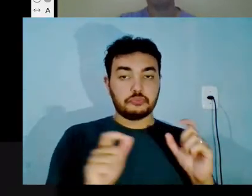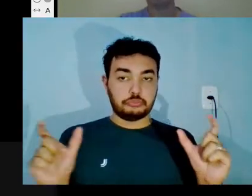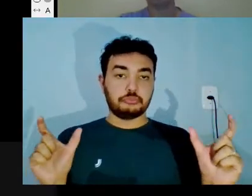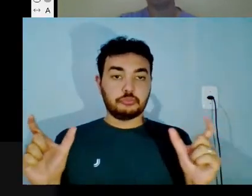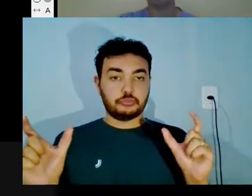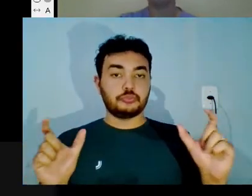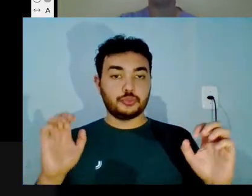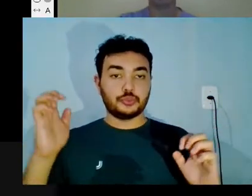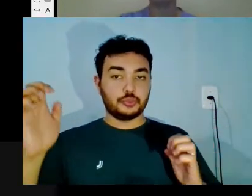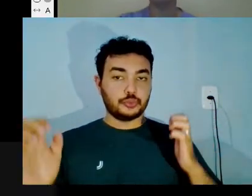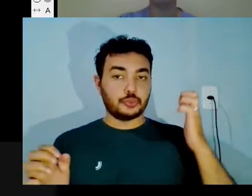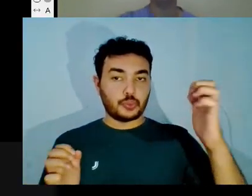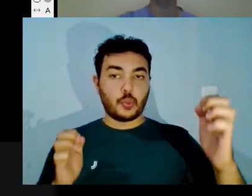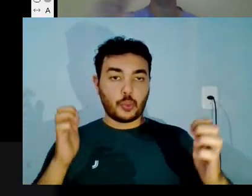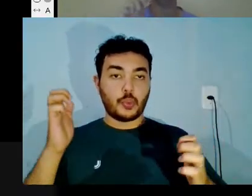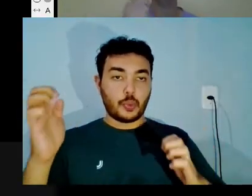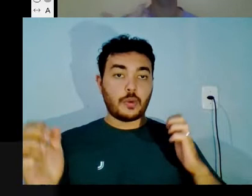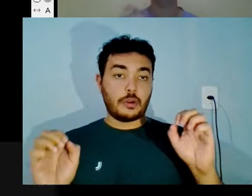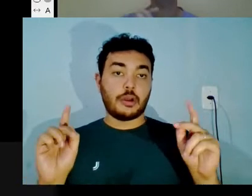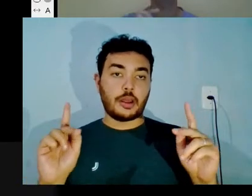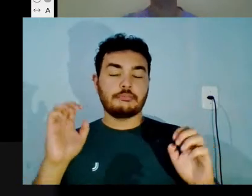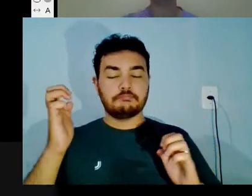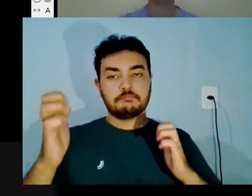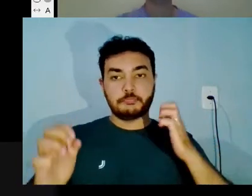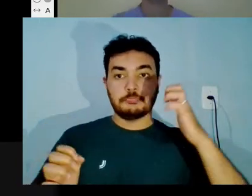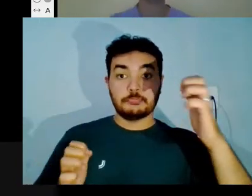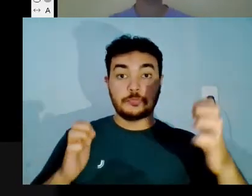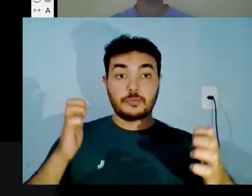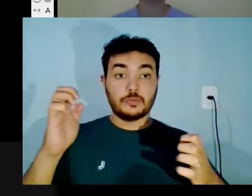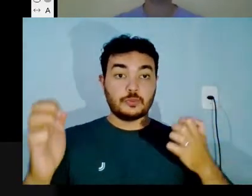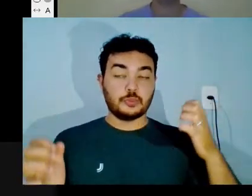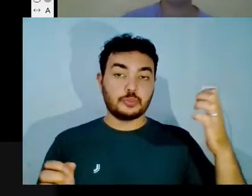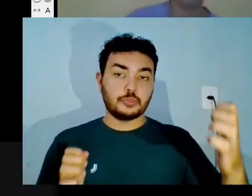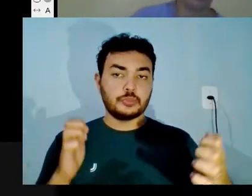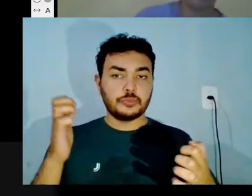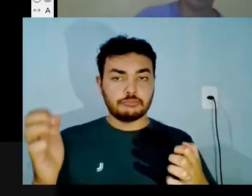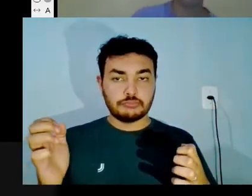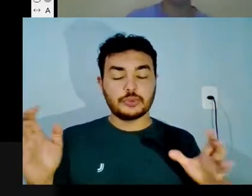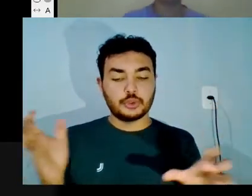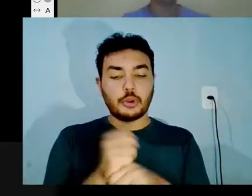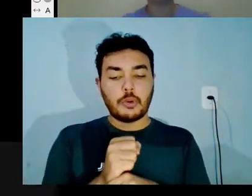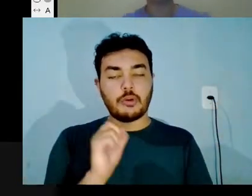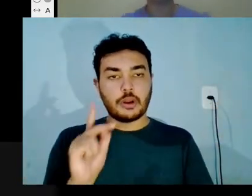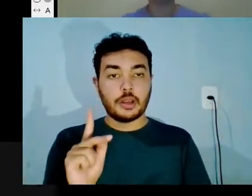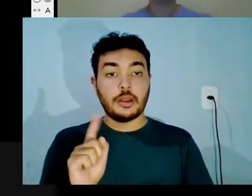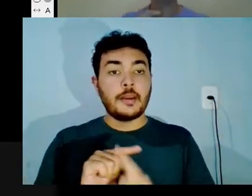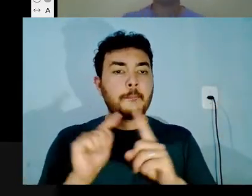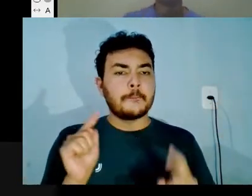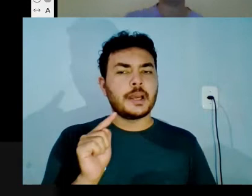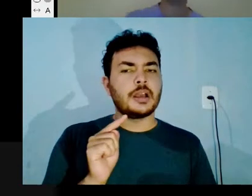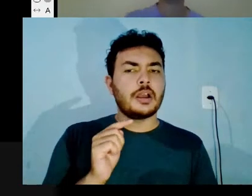o elétron 2 no átomo B. Mas eles não podem, então, a multiplicação das funções de onda. Mas, teoricamente, os elétrons não